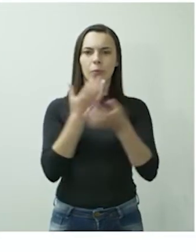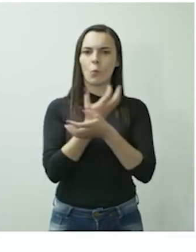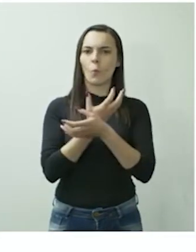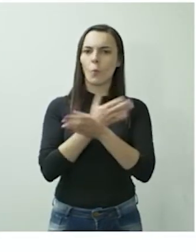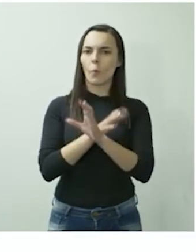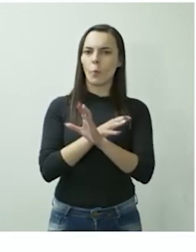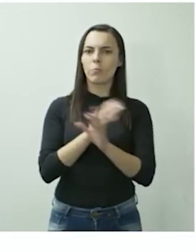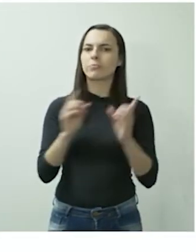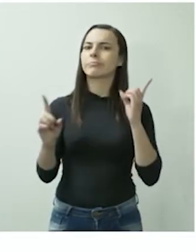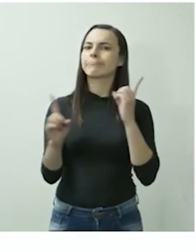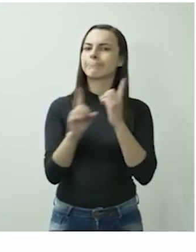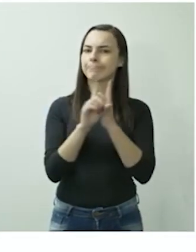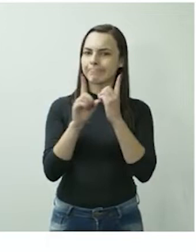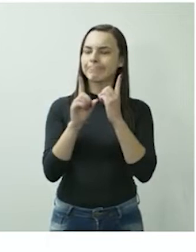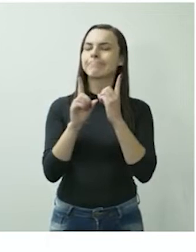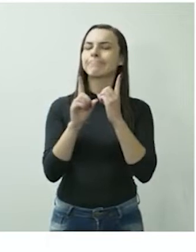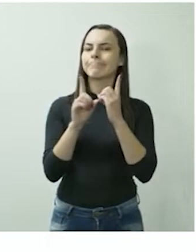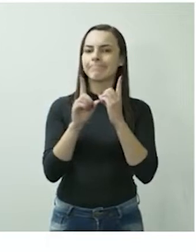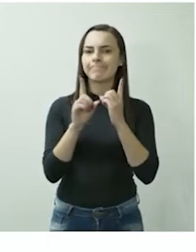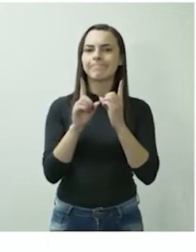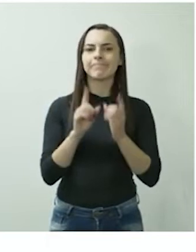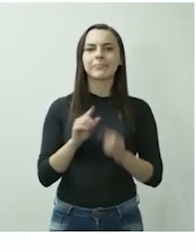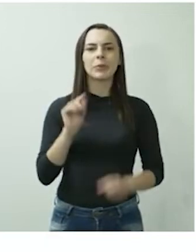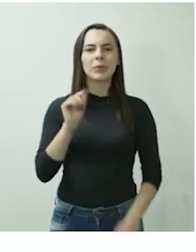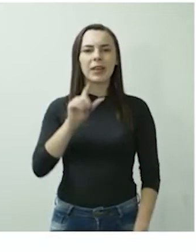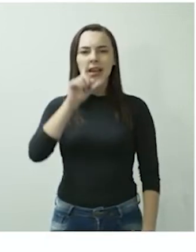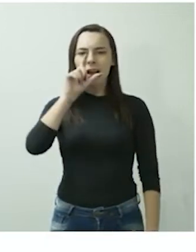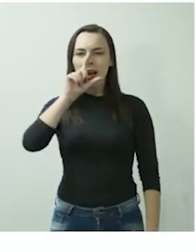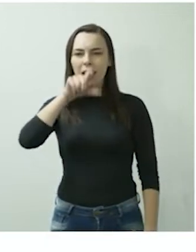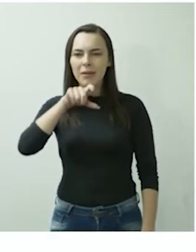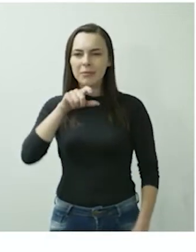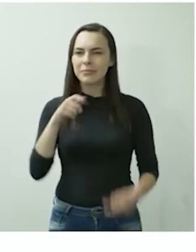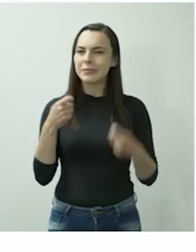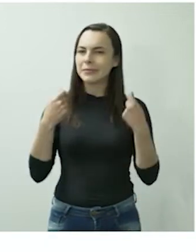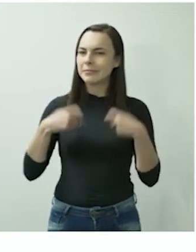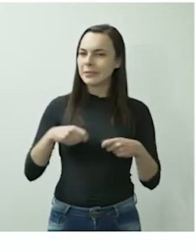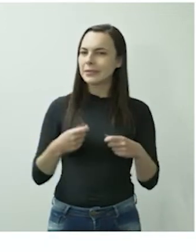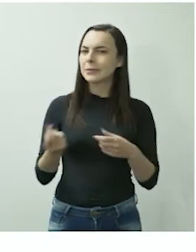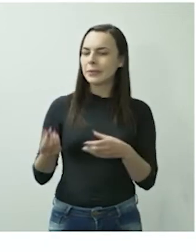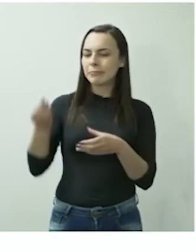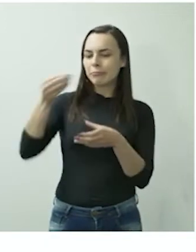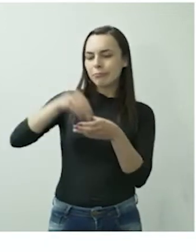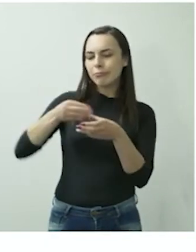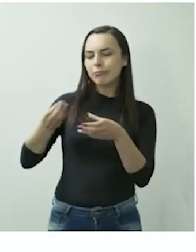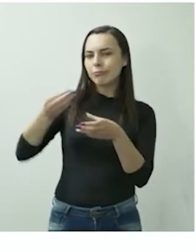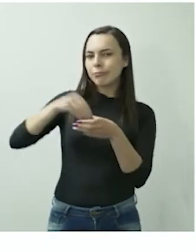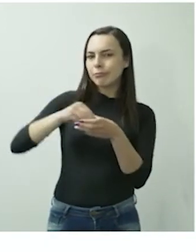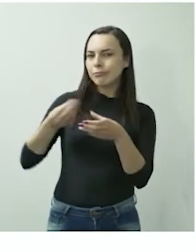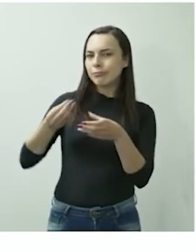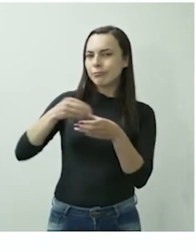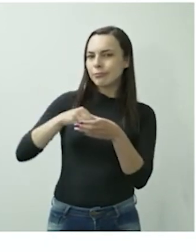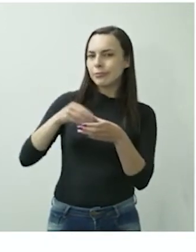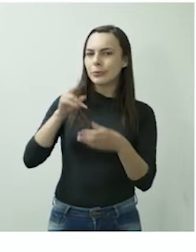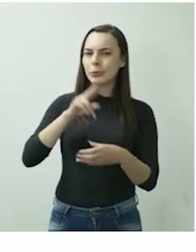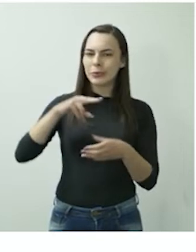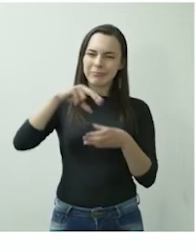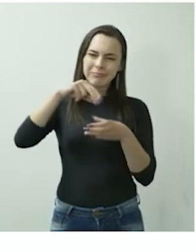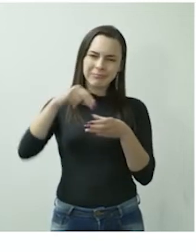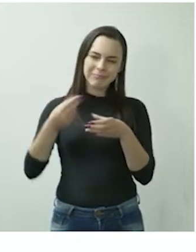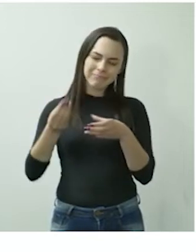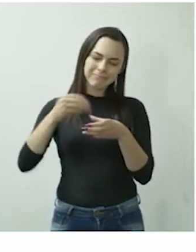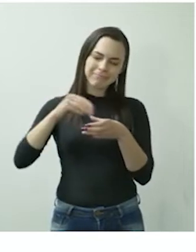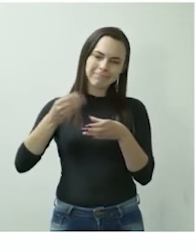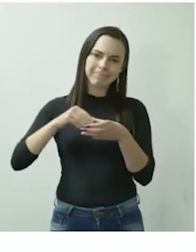pote vazio, o pote que a bruxa precisa ainda preencher com as tampinhas da coleção